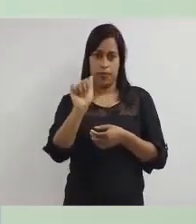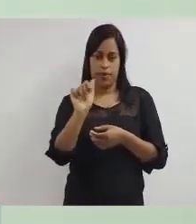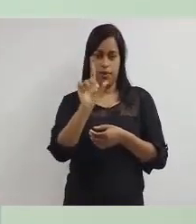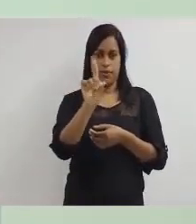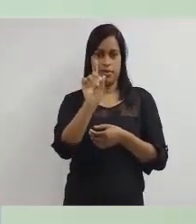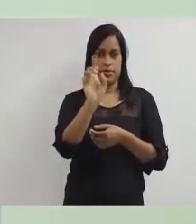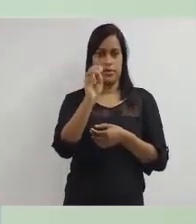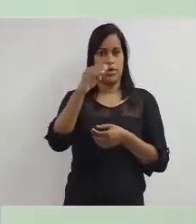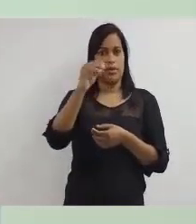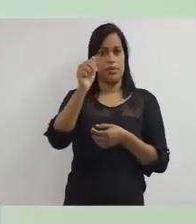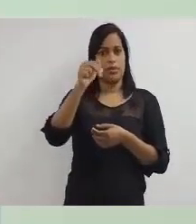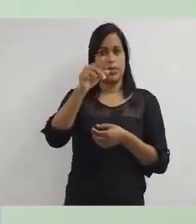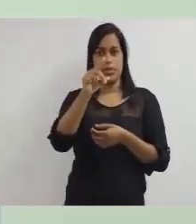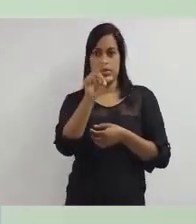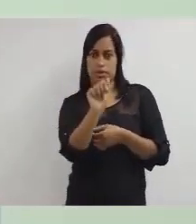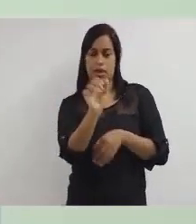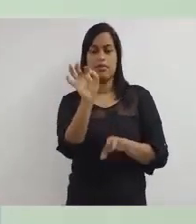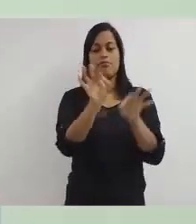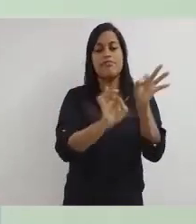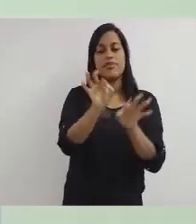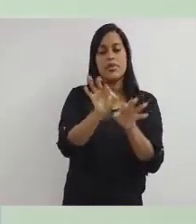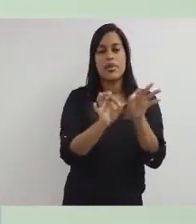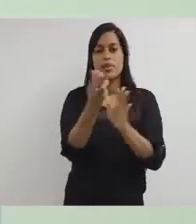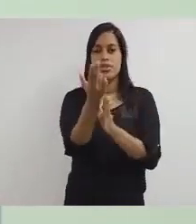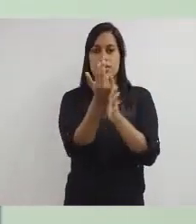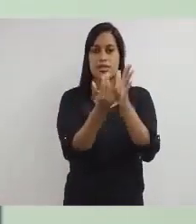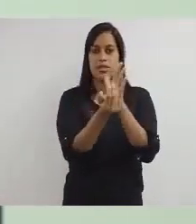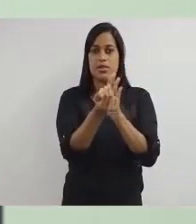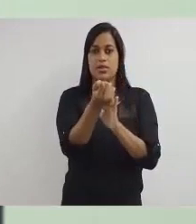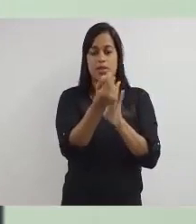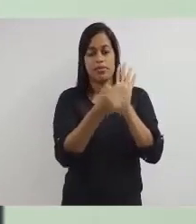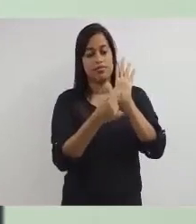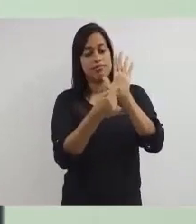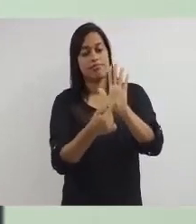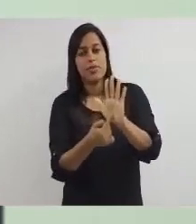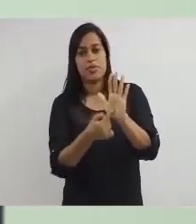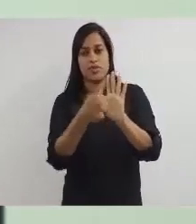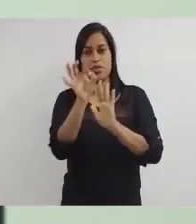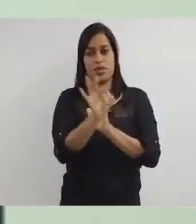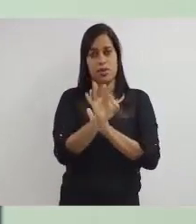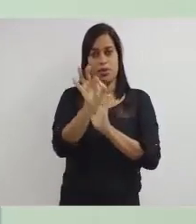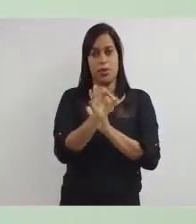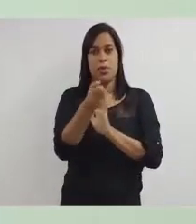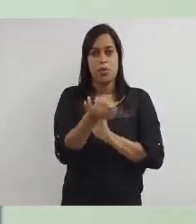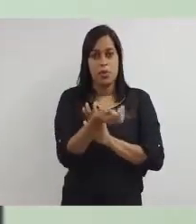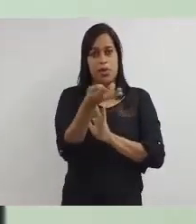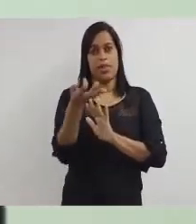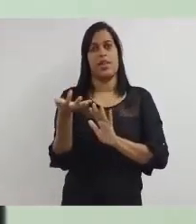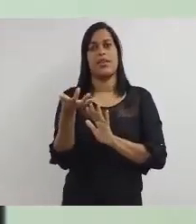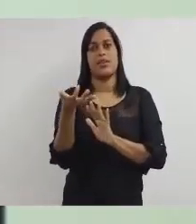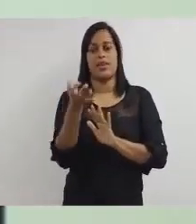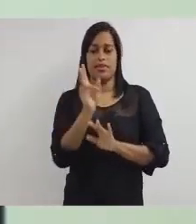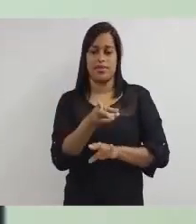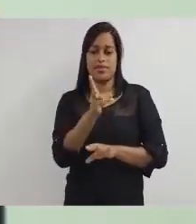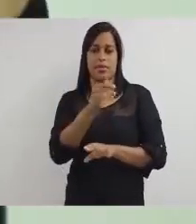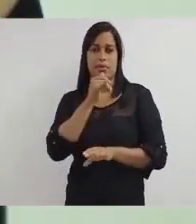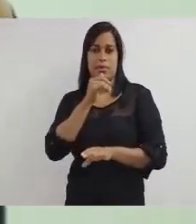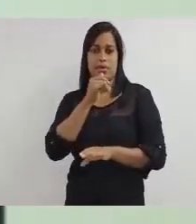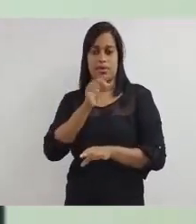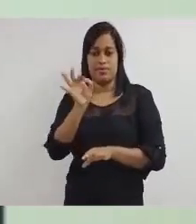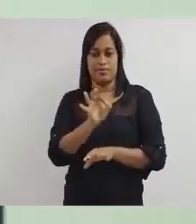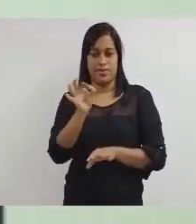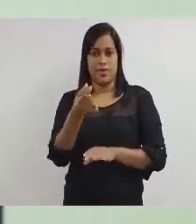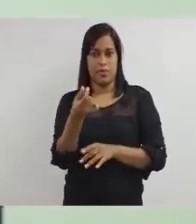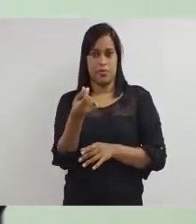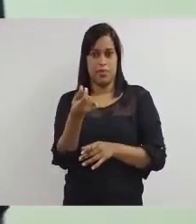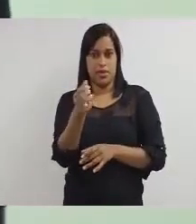que mostra o que é que acontece com a quantidade consumida cada vez que o preço aumenta. E